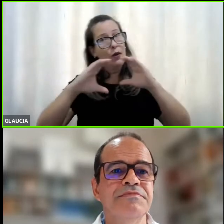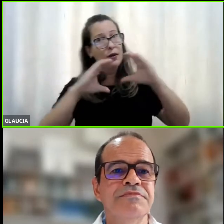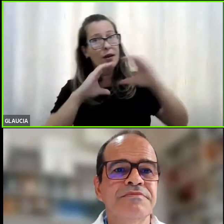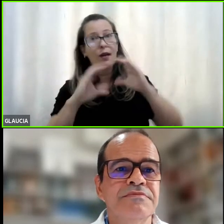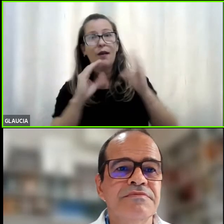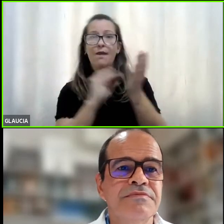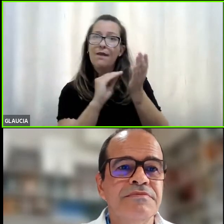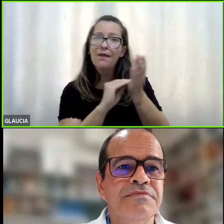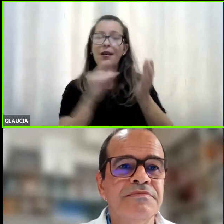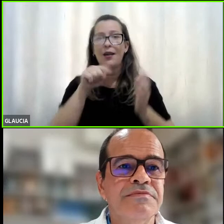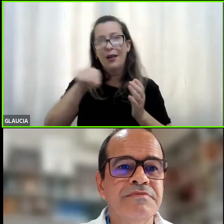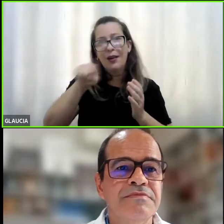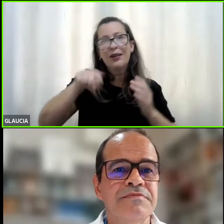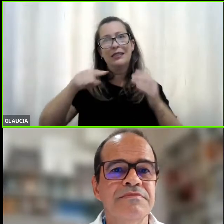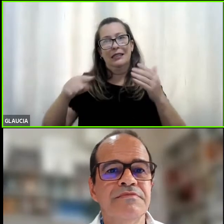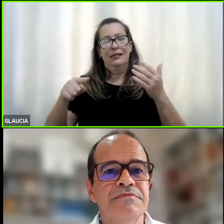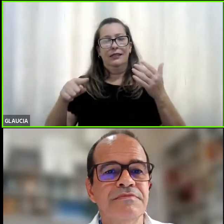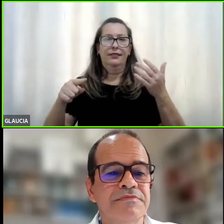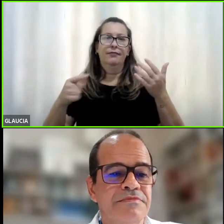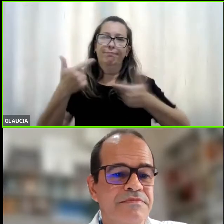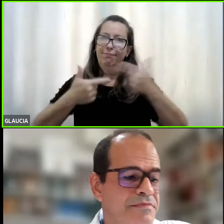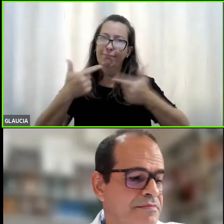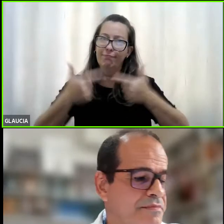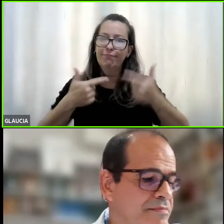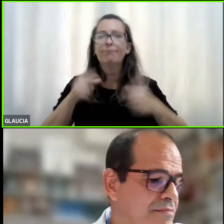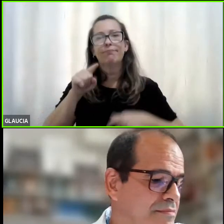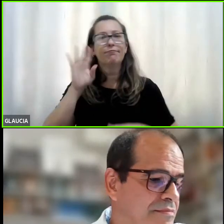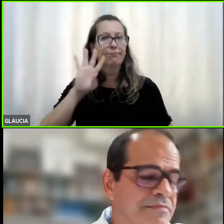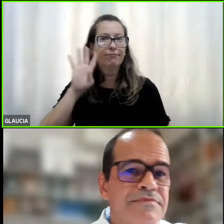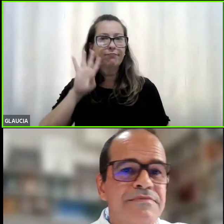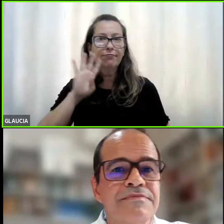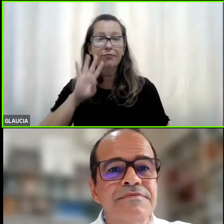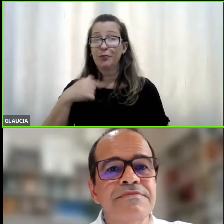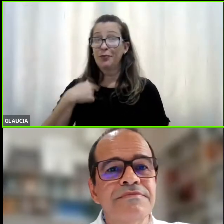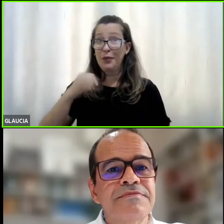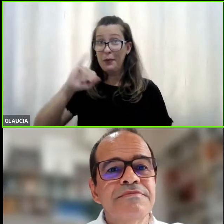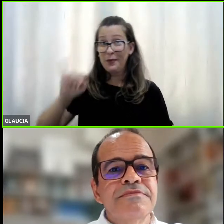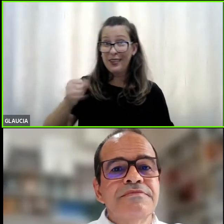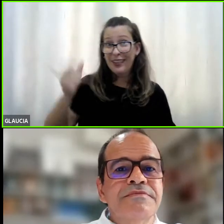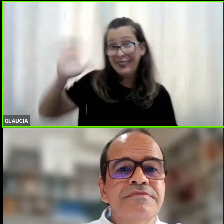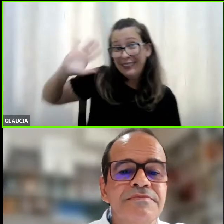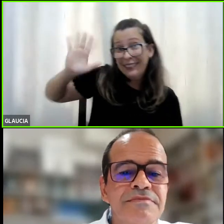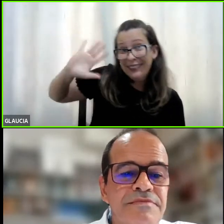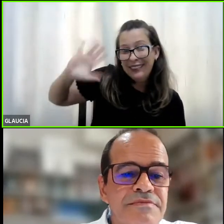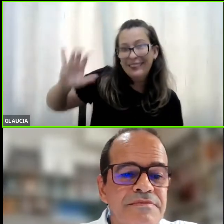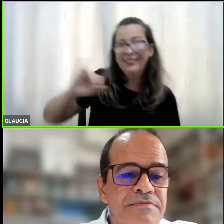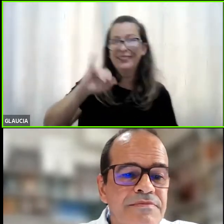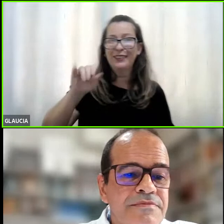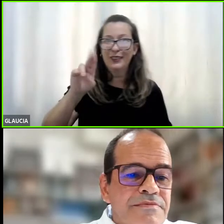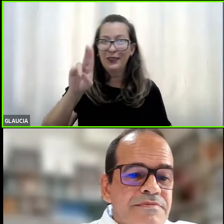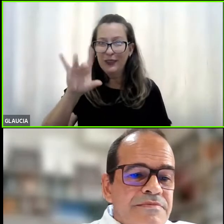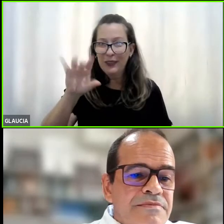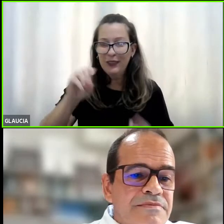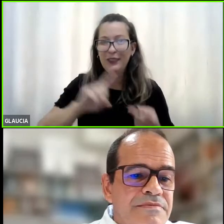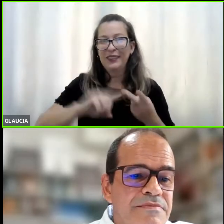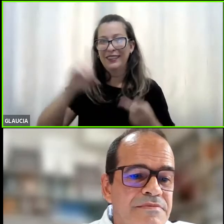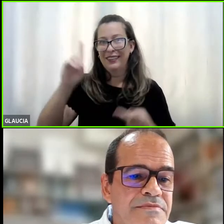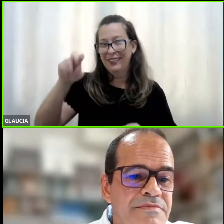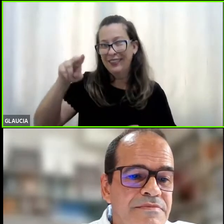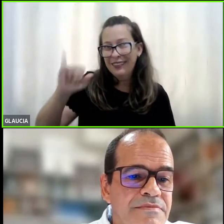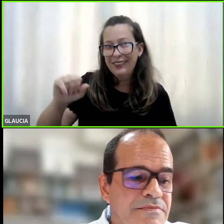essa dinâmica, né? Isso é muito bacana. Eu vou aproveitar aqui para dar meu alô para a Ju Crack, para a Dani Musi, que estão com a gente interagindo aqui no